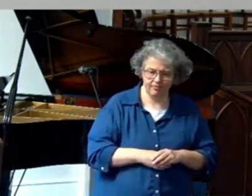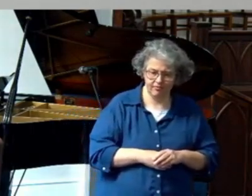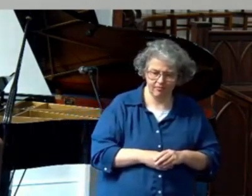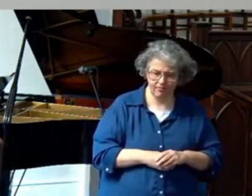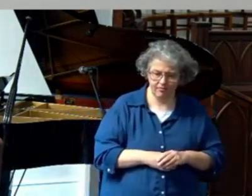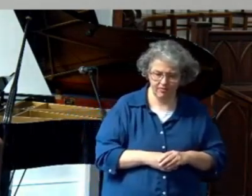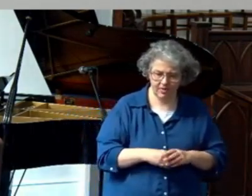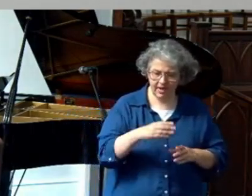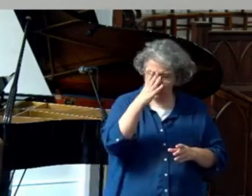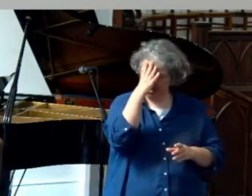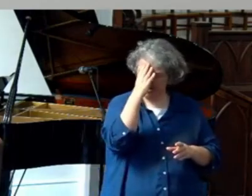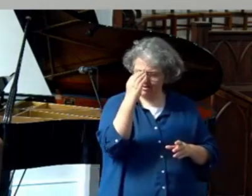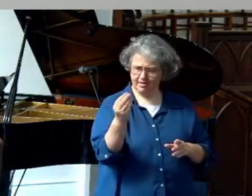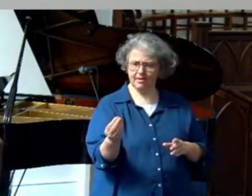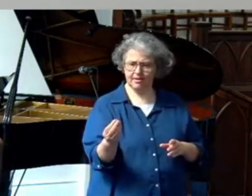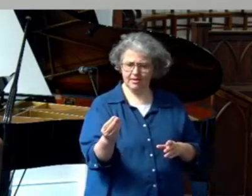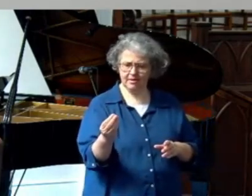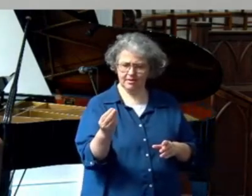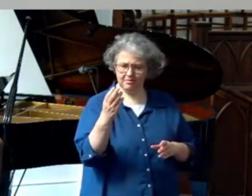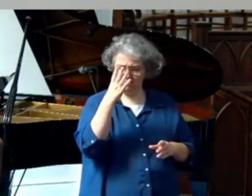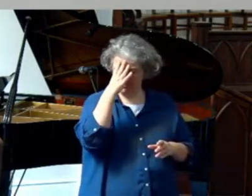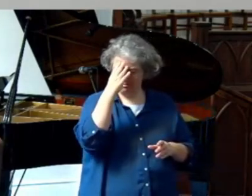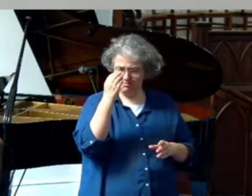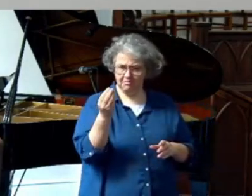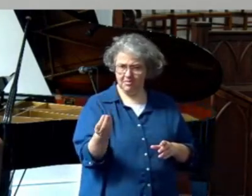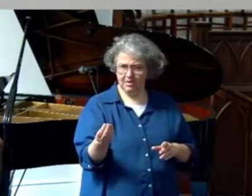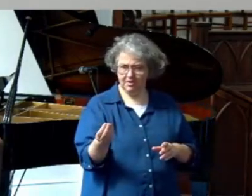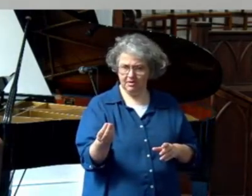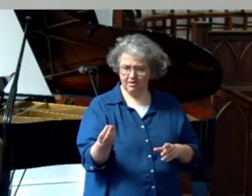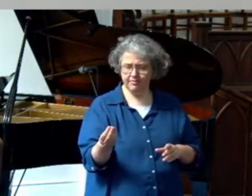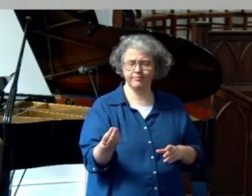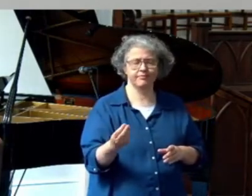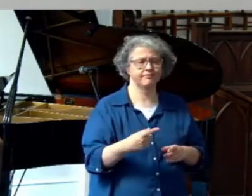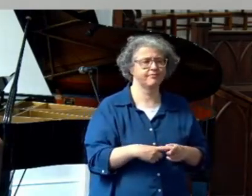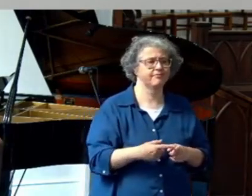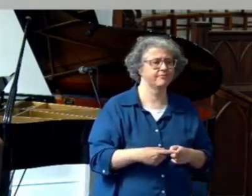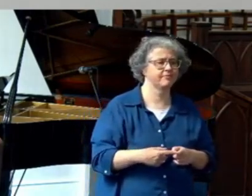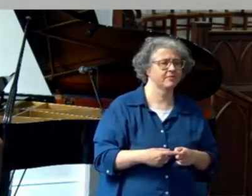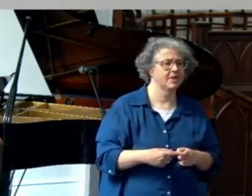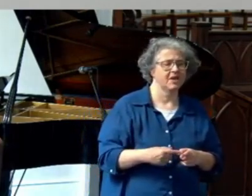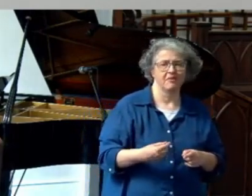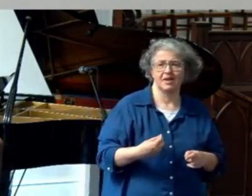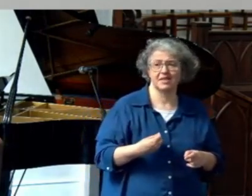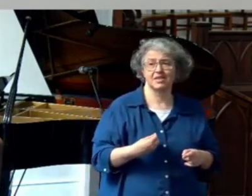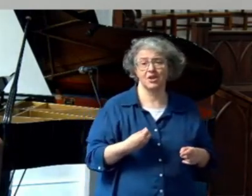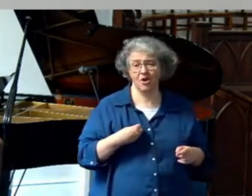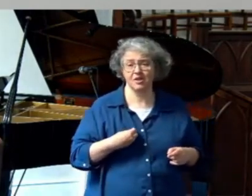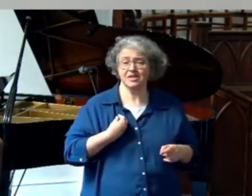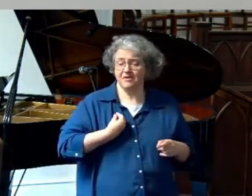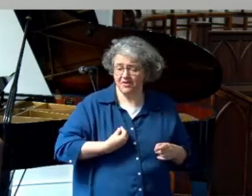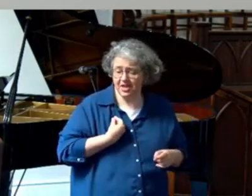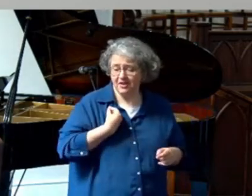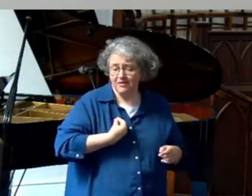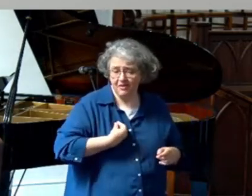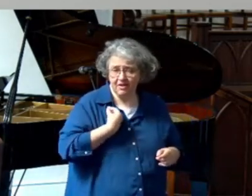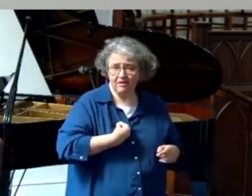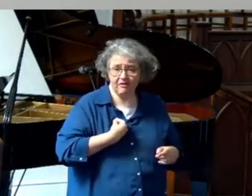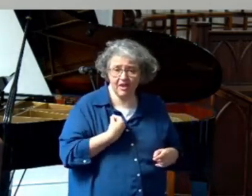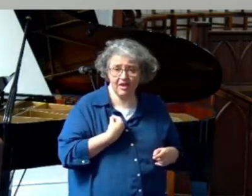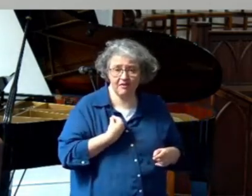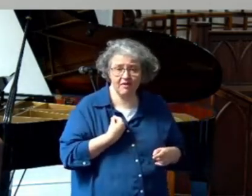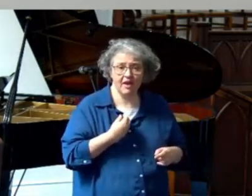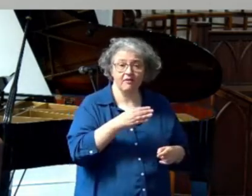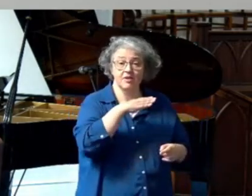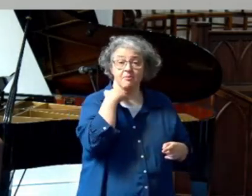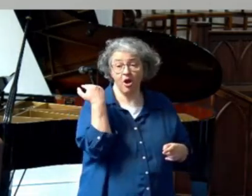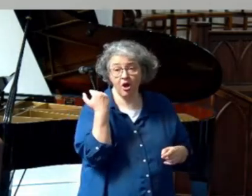então conjecturar sobre vida, na verdade. Depois eu vou apontar alguns autores cristãos que falam sobre isso também.